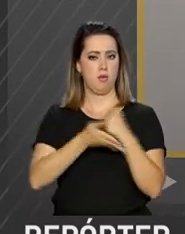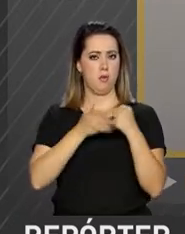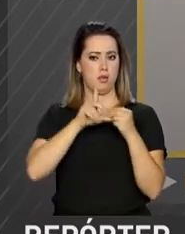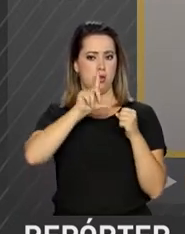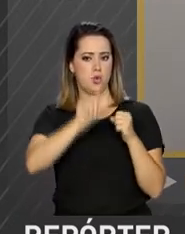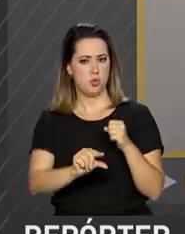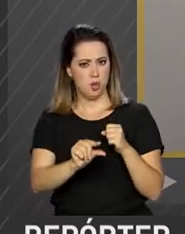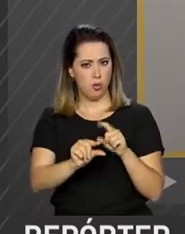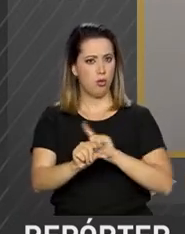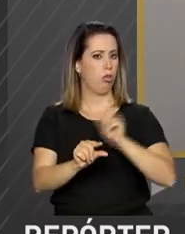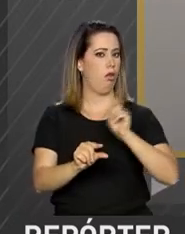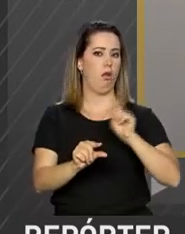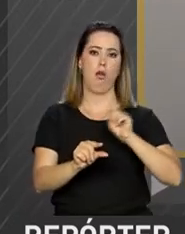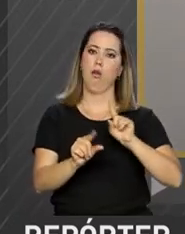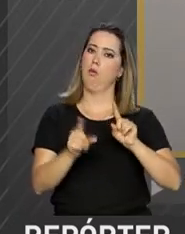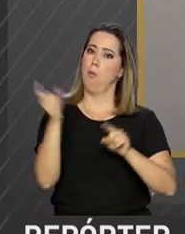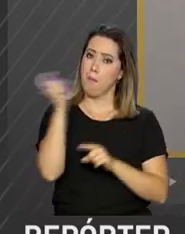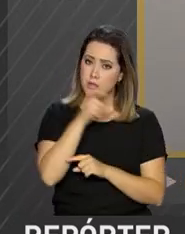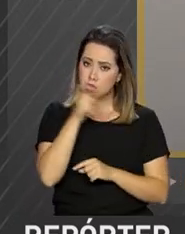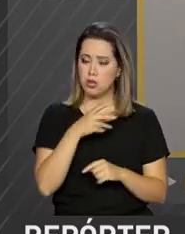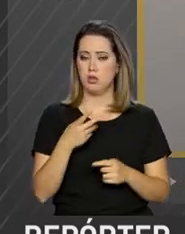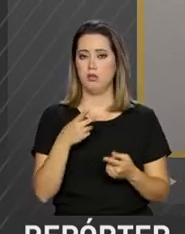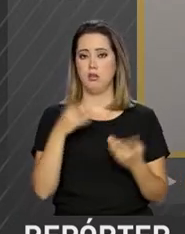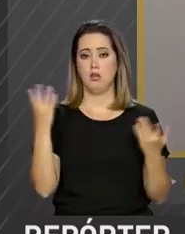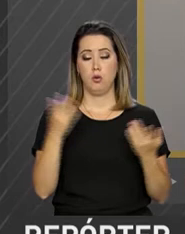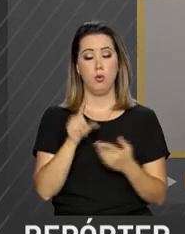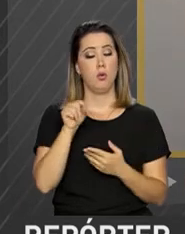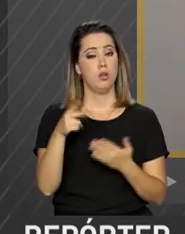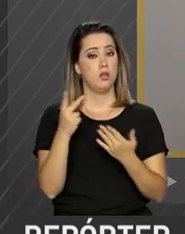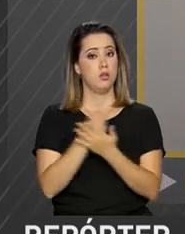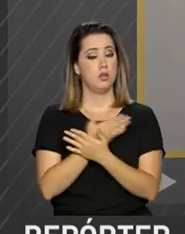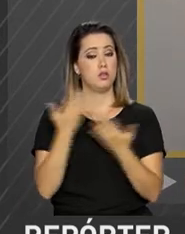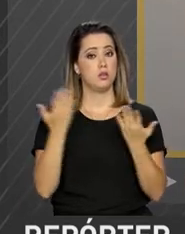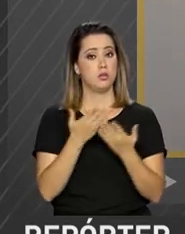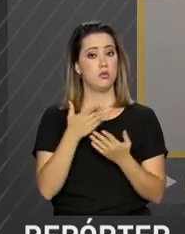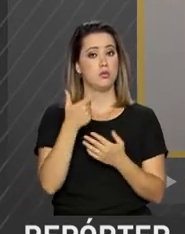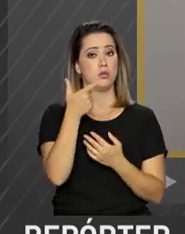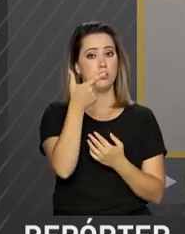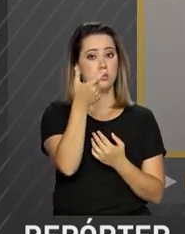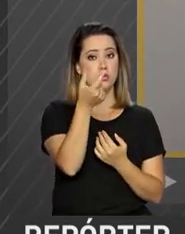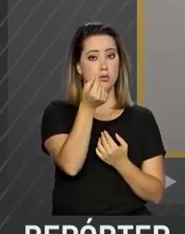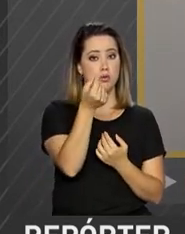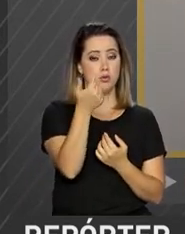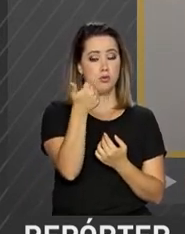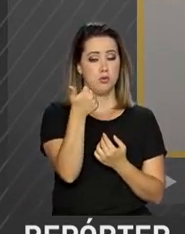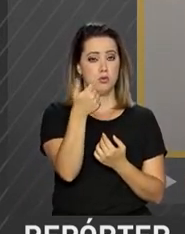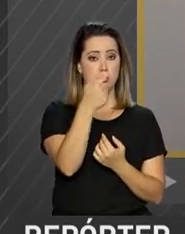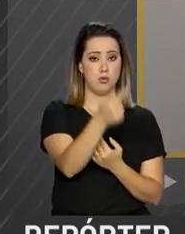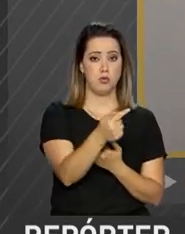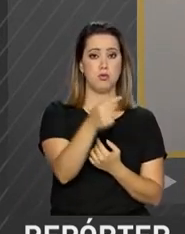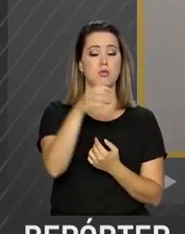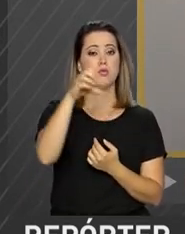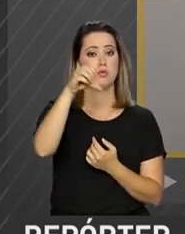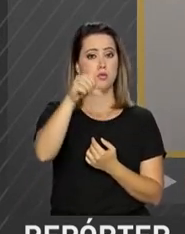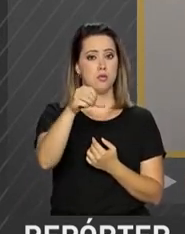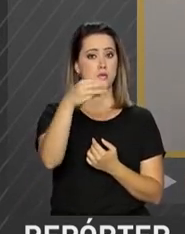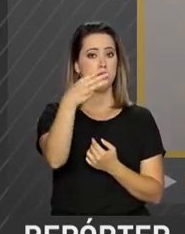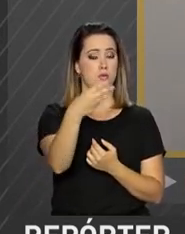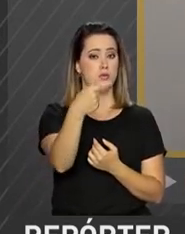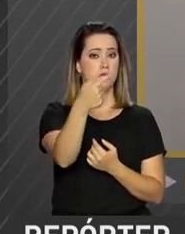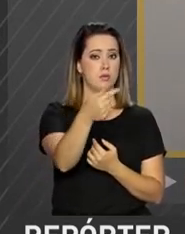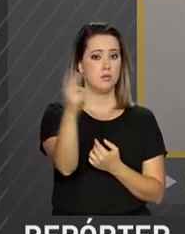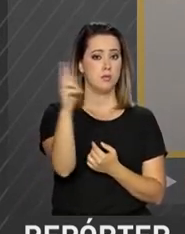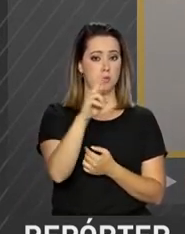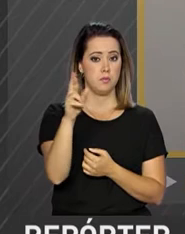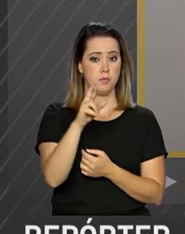governo reduziu o salário mínimo. O que está valendo hoje para 2017 é o salário mínimo de R$